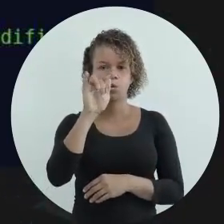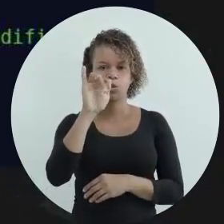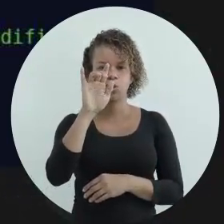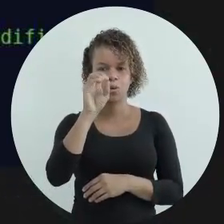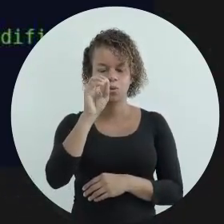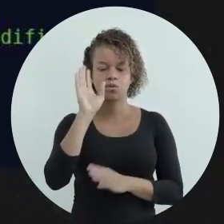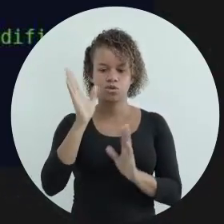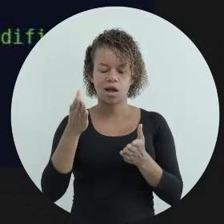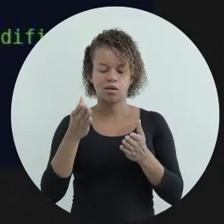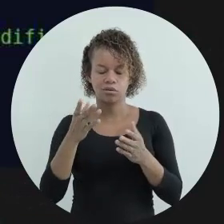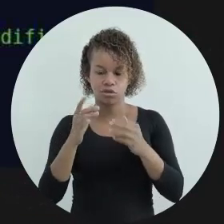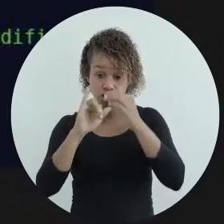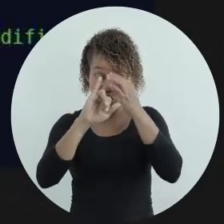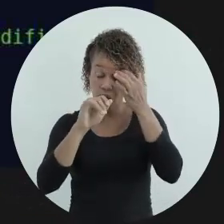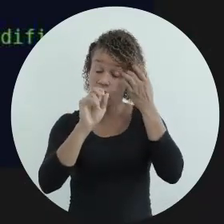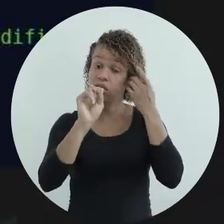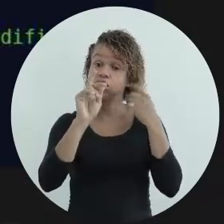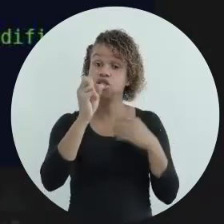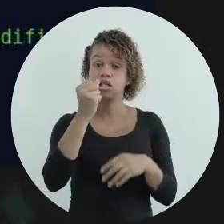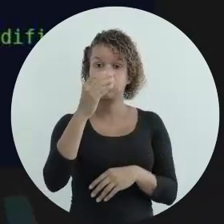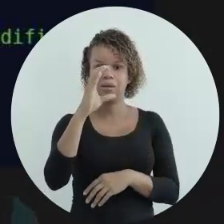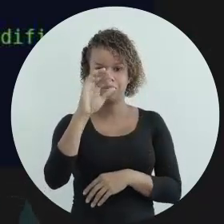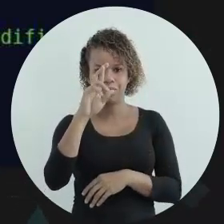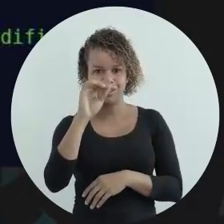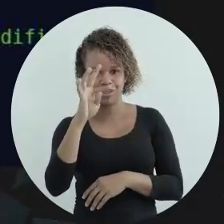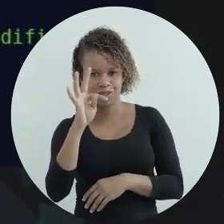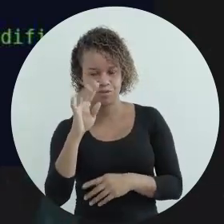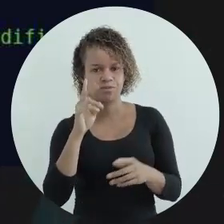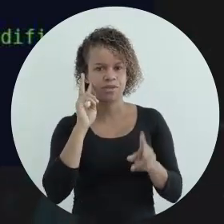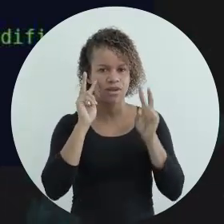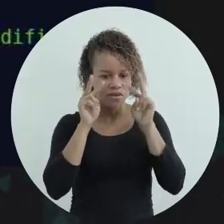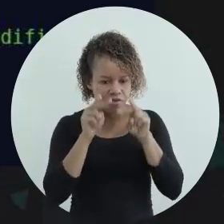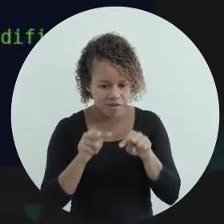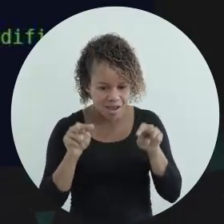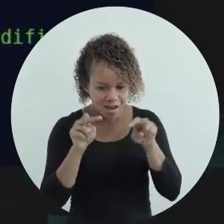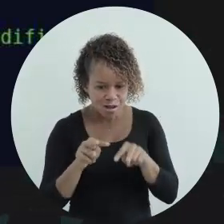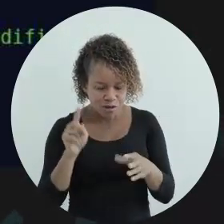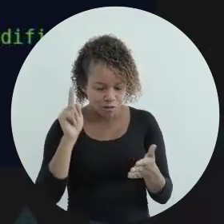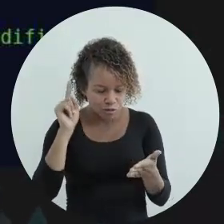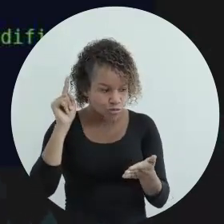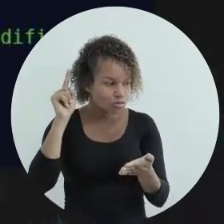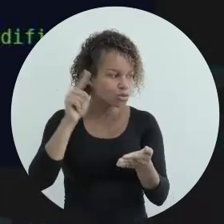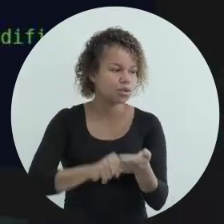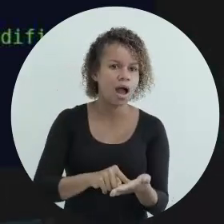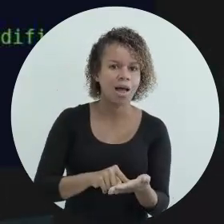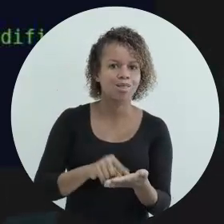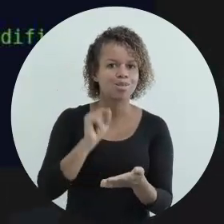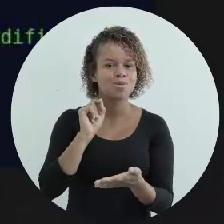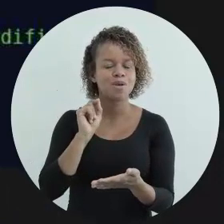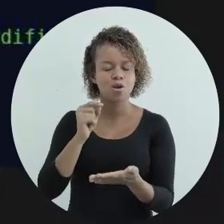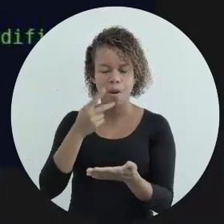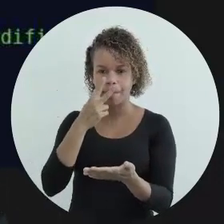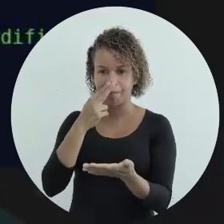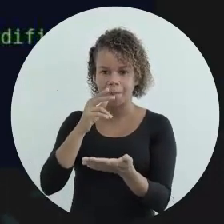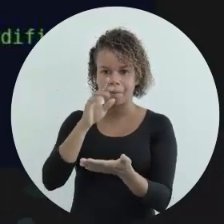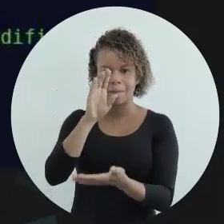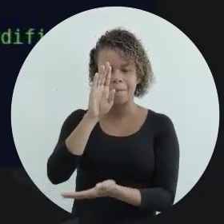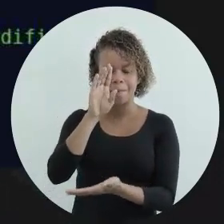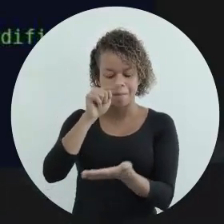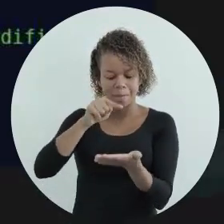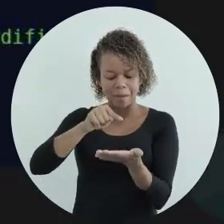Esse código JavaScript ele vai ser acionado pelo botão que também está descrito no